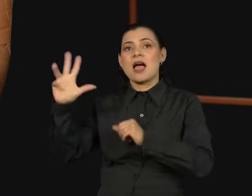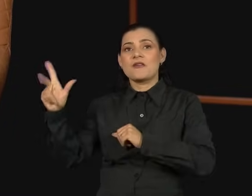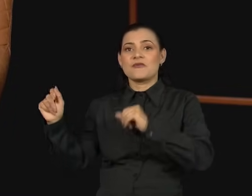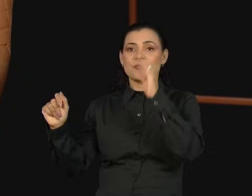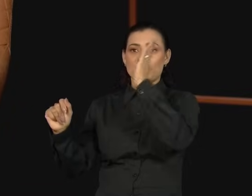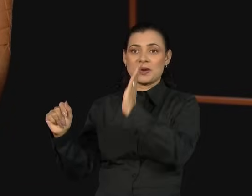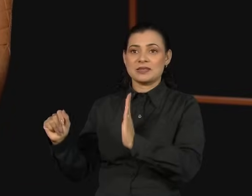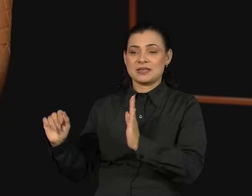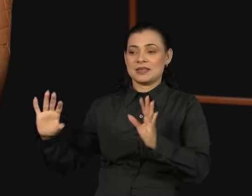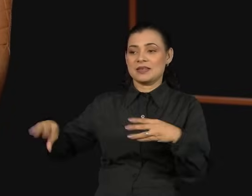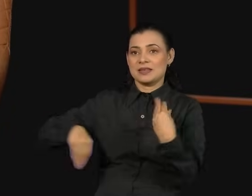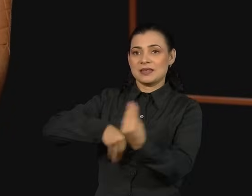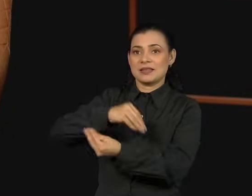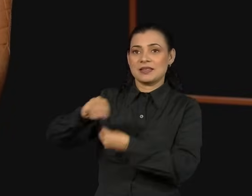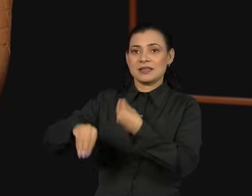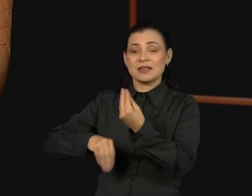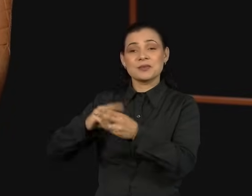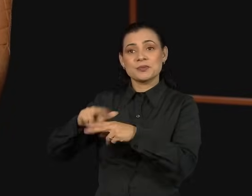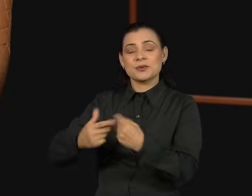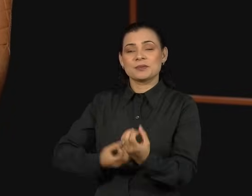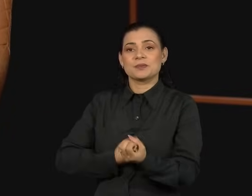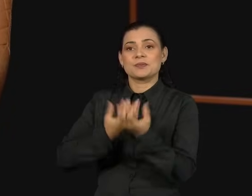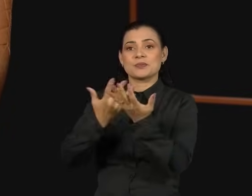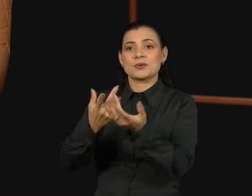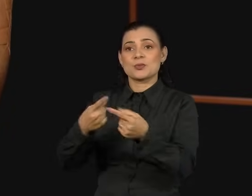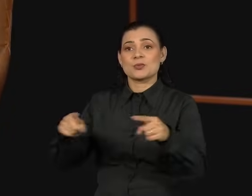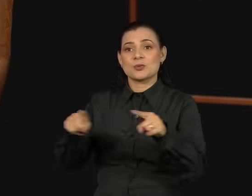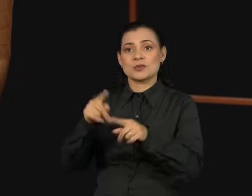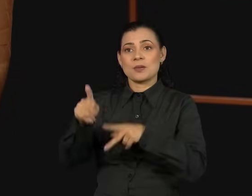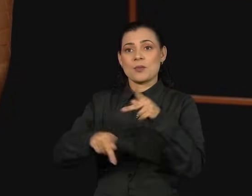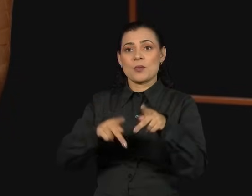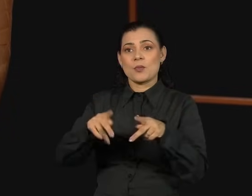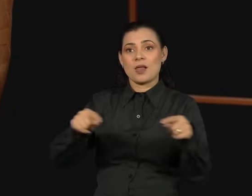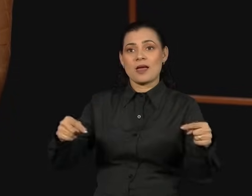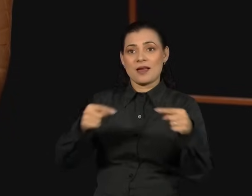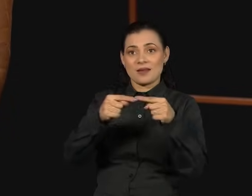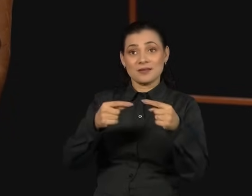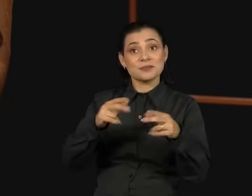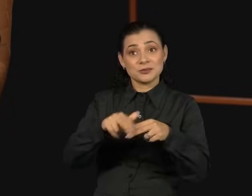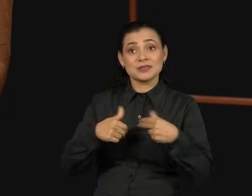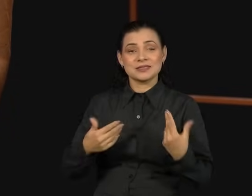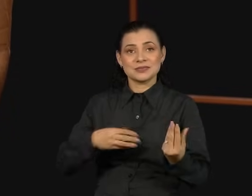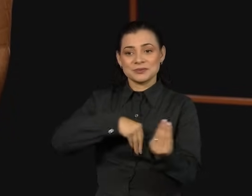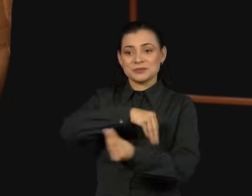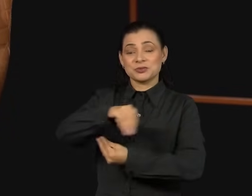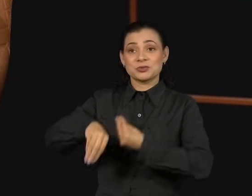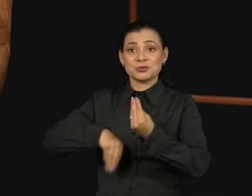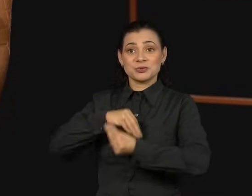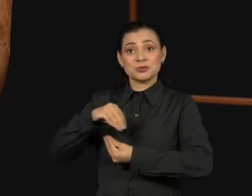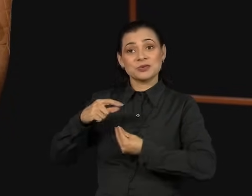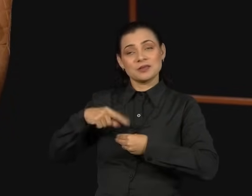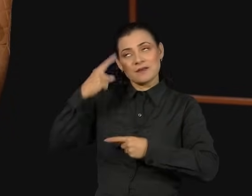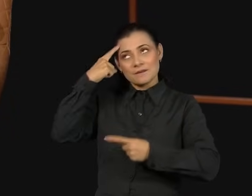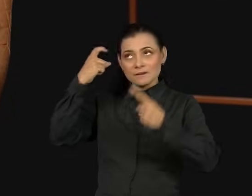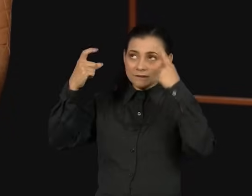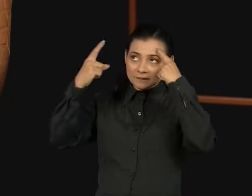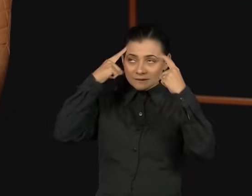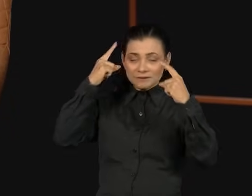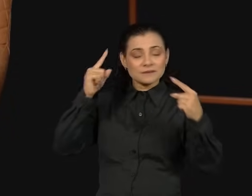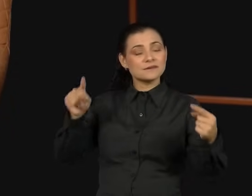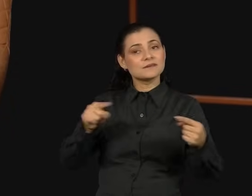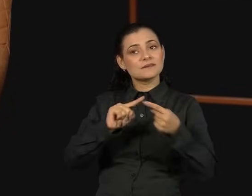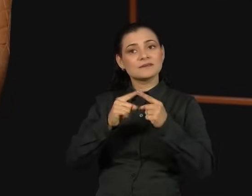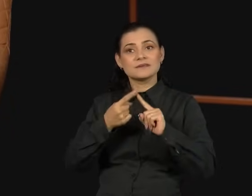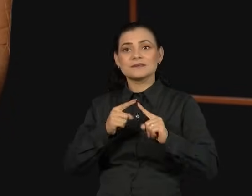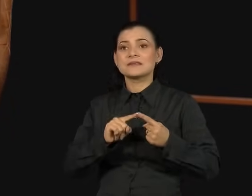afro-brasileira e estavam gerando a música popular urbana, Machado Machixe. Então, eu fiz esse ensaio